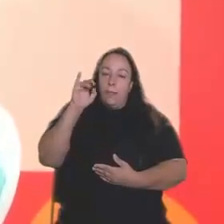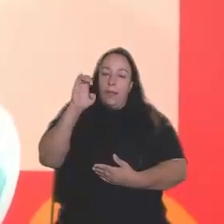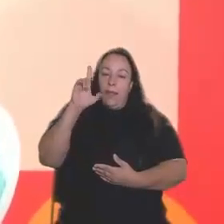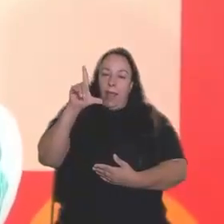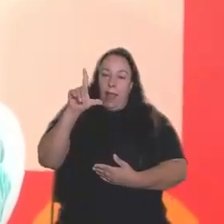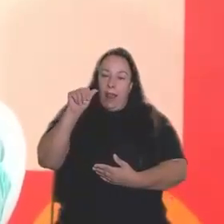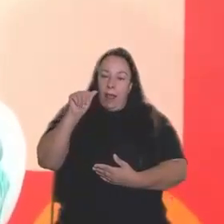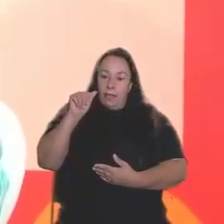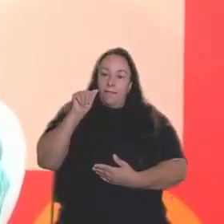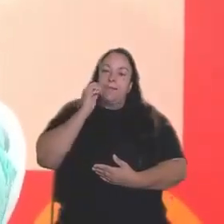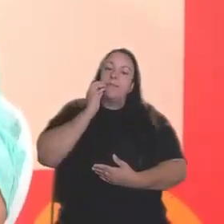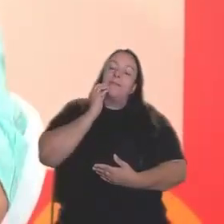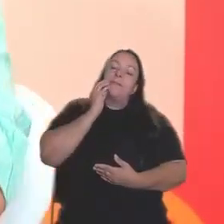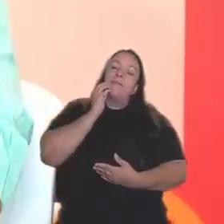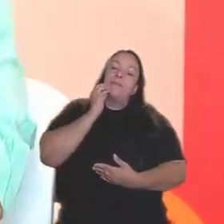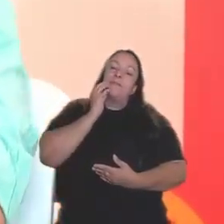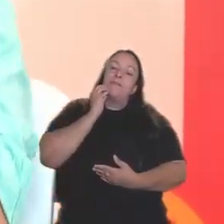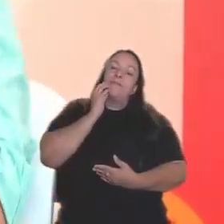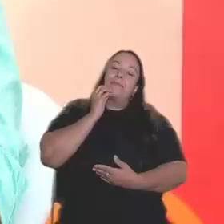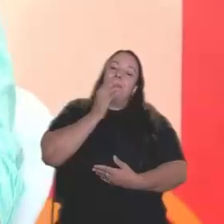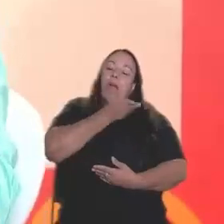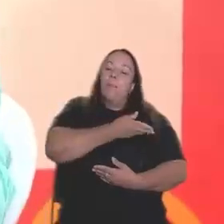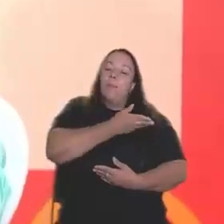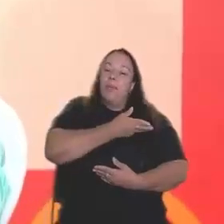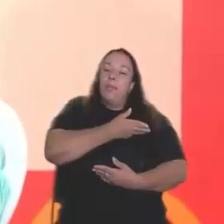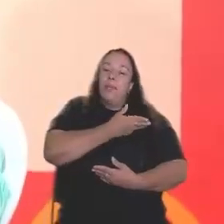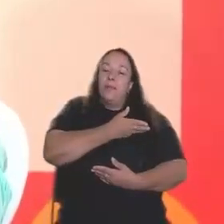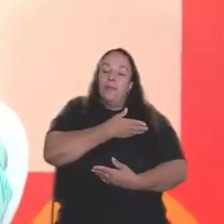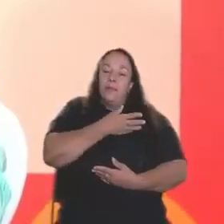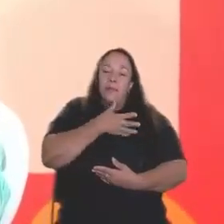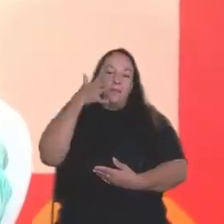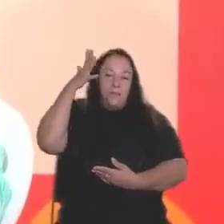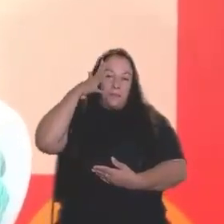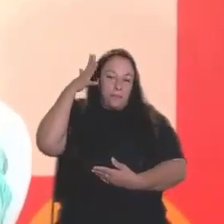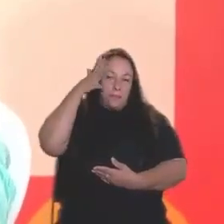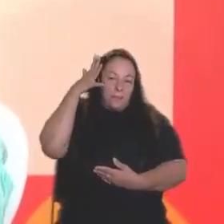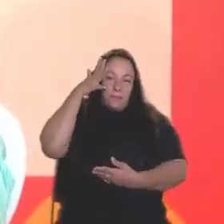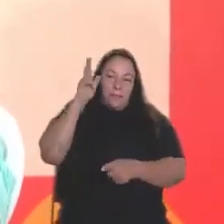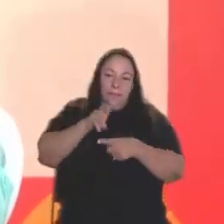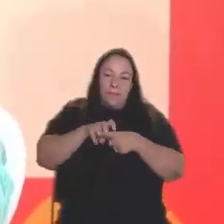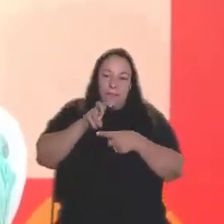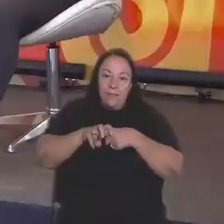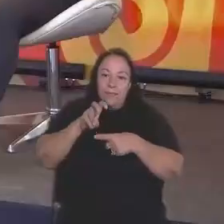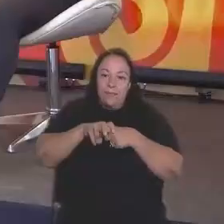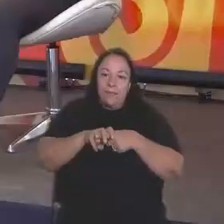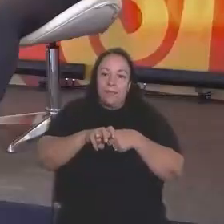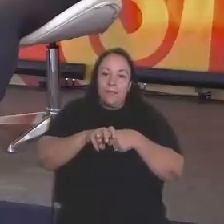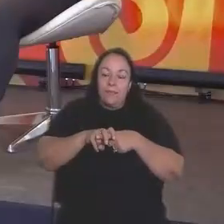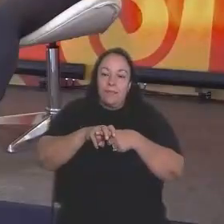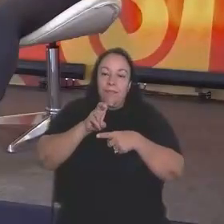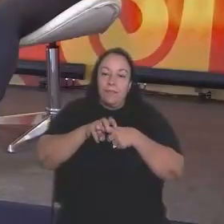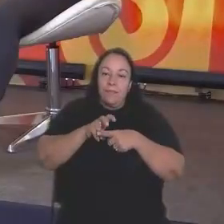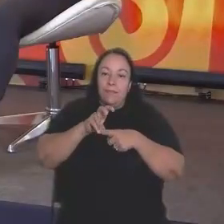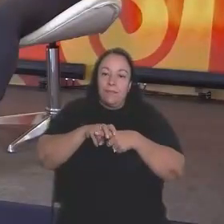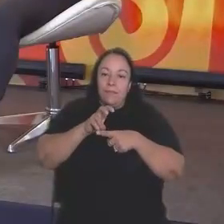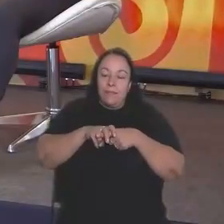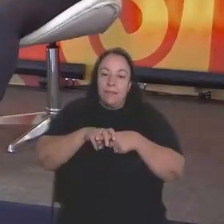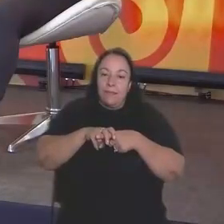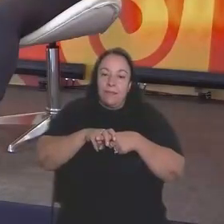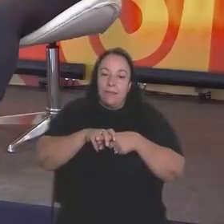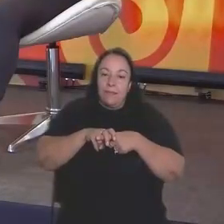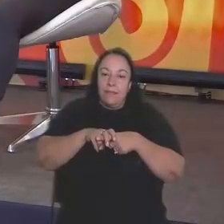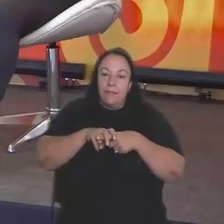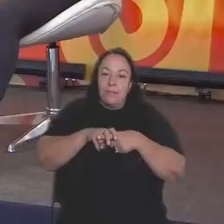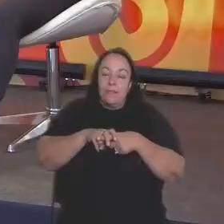né? Eu já estou ficando amigo, já cheguei lá, César, para ver a palestra, sentei com eles lá, eles começaram até a bater na mesa. Aí o